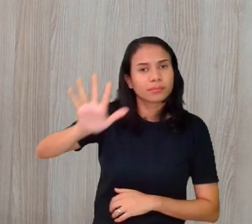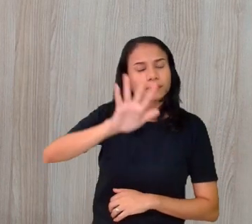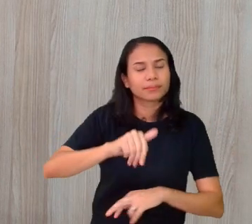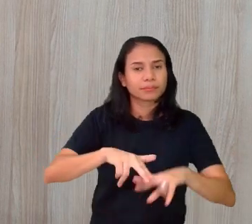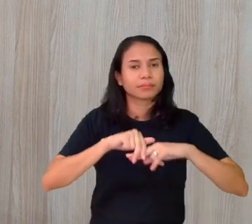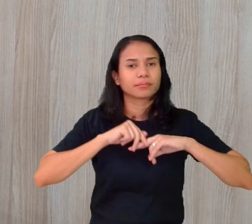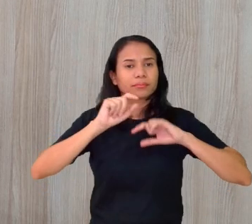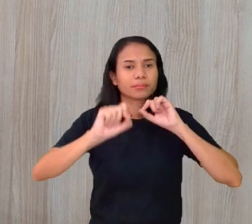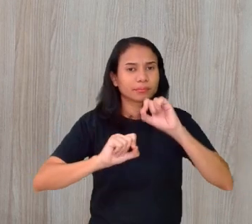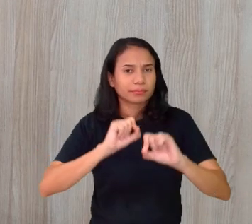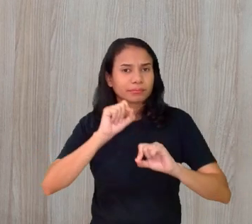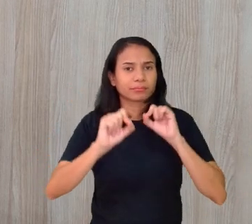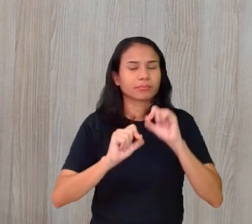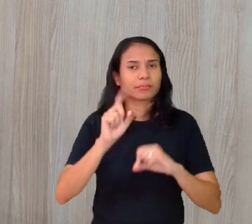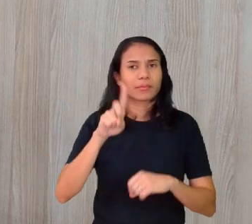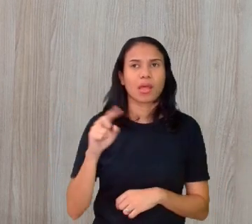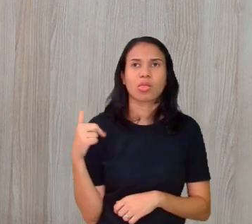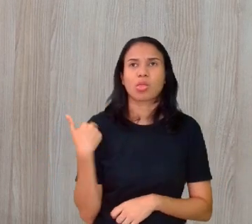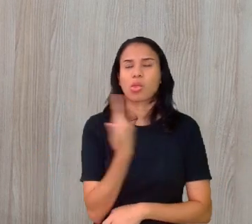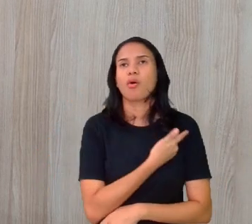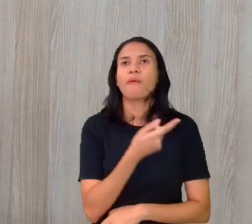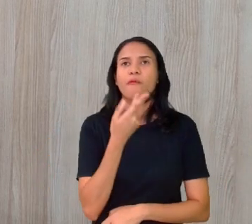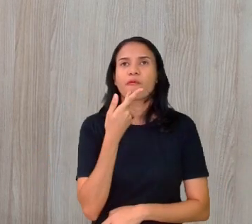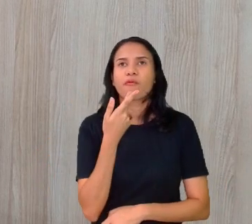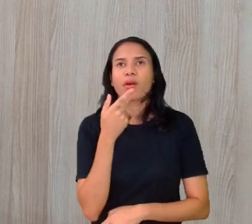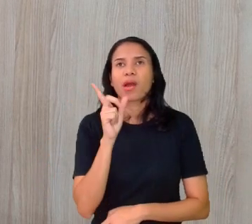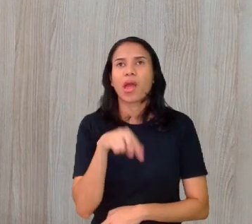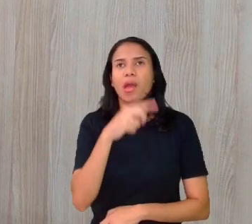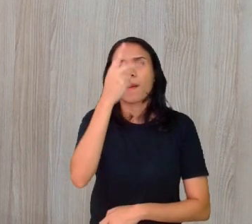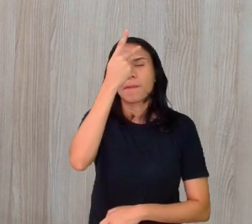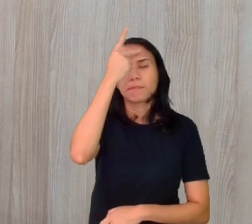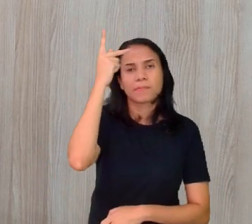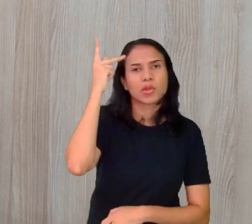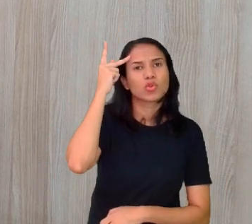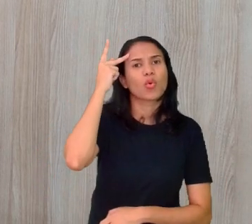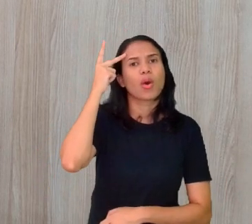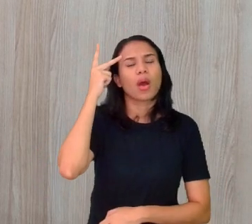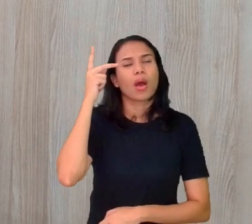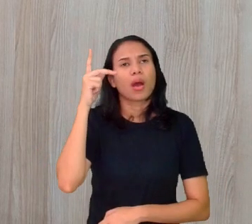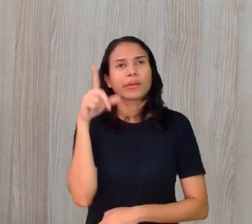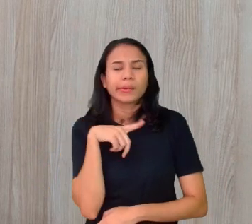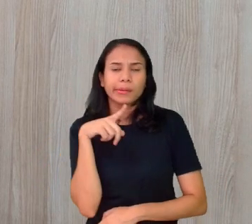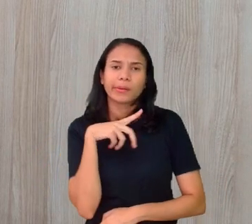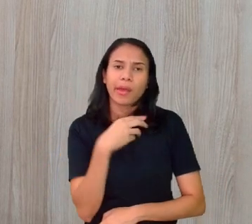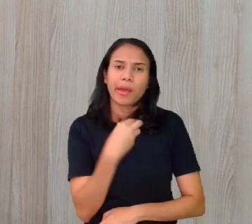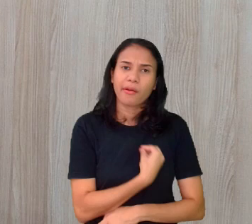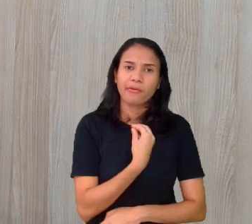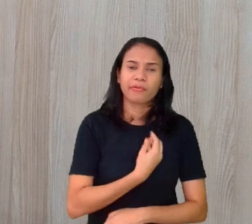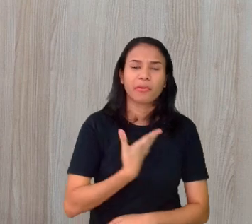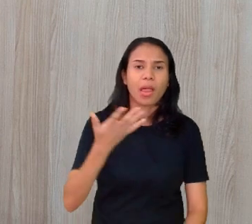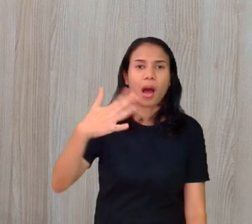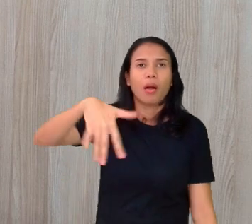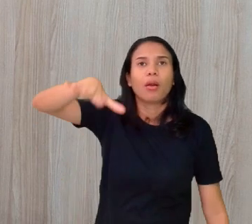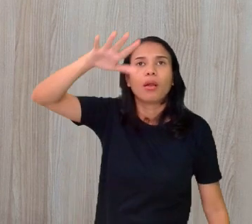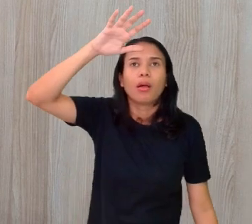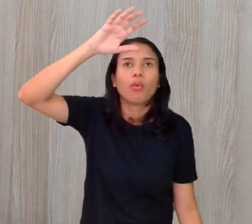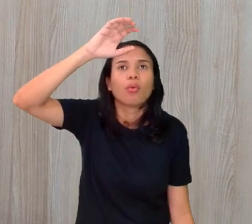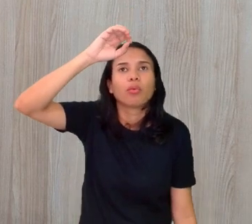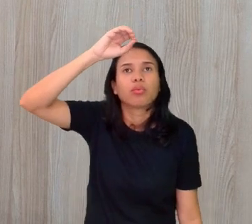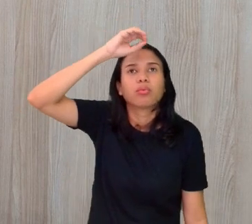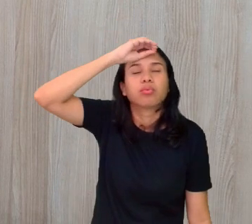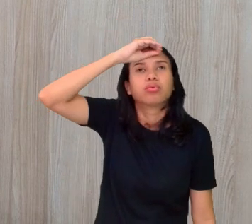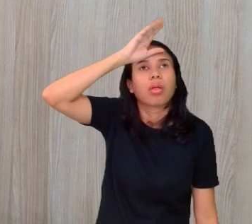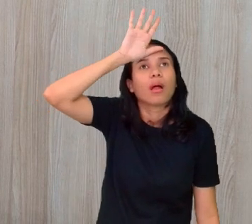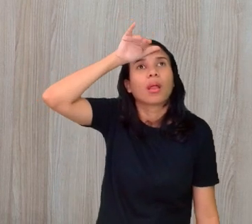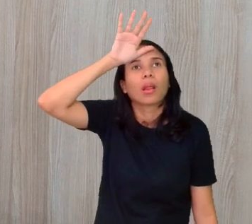E a gente pode dizer que é uma pessoa que está ali alienada, né, a